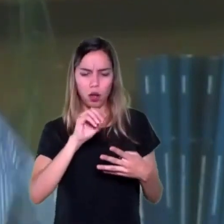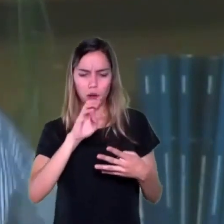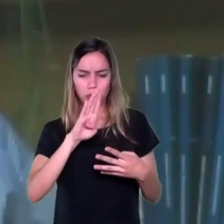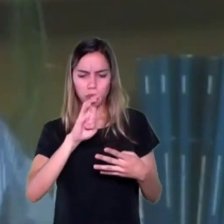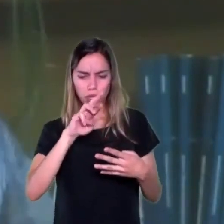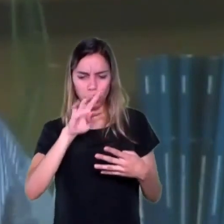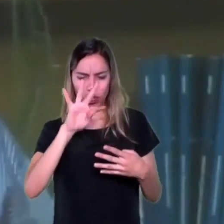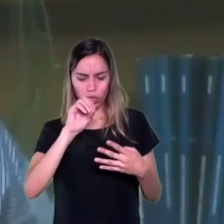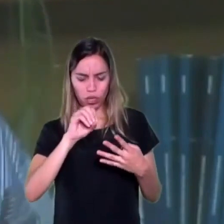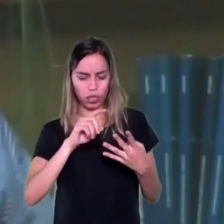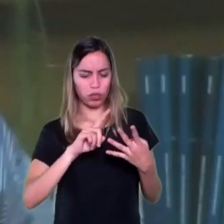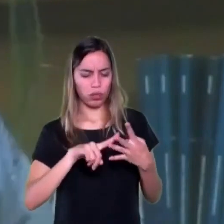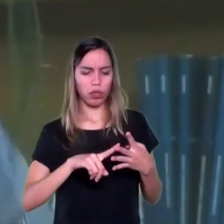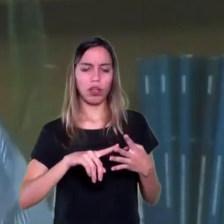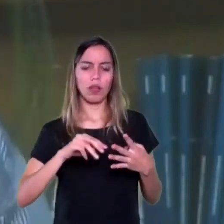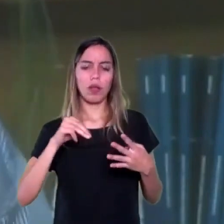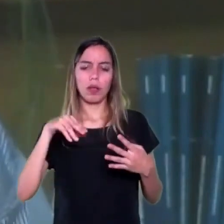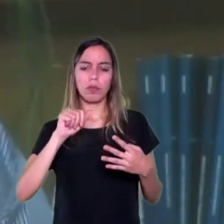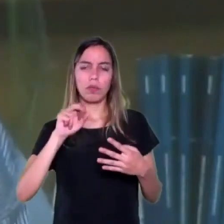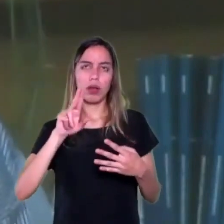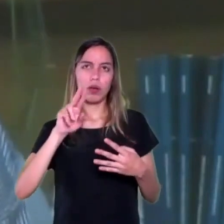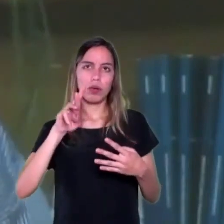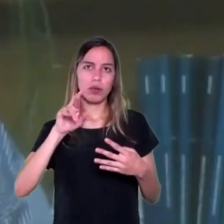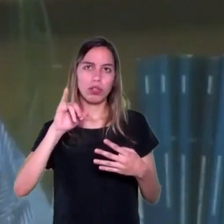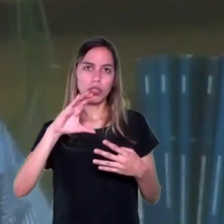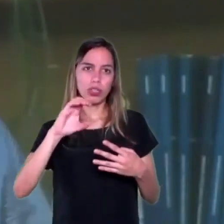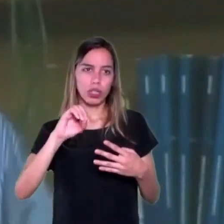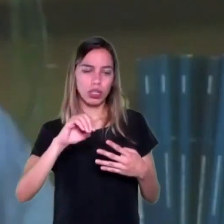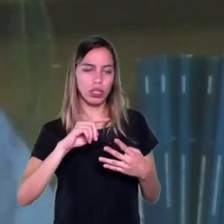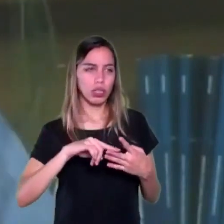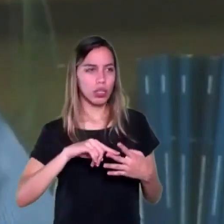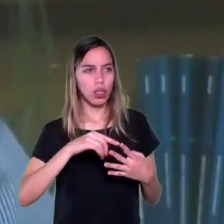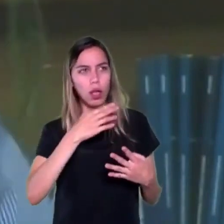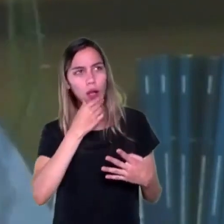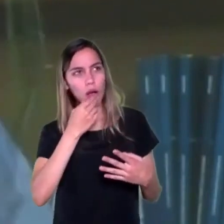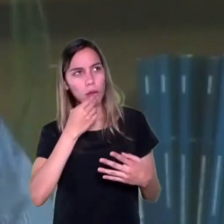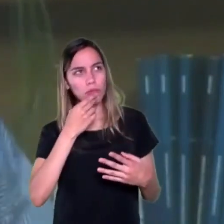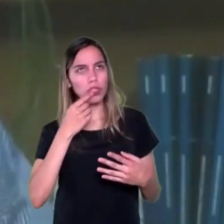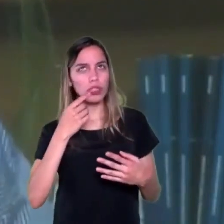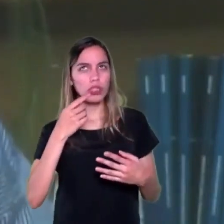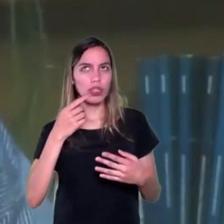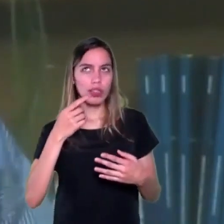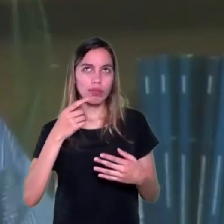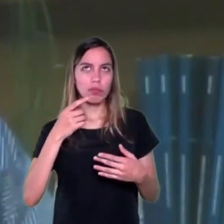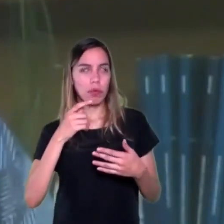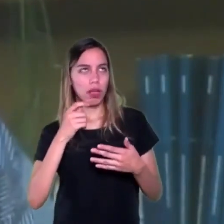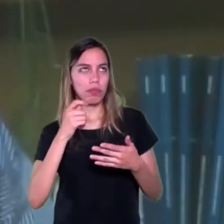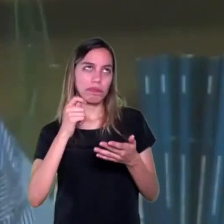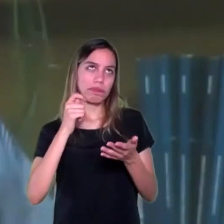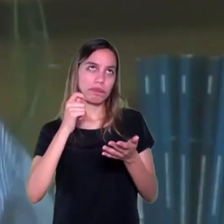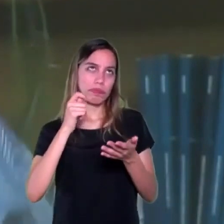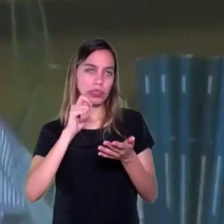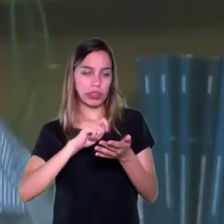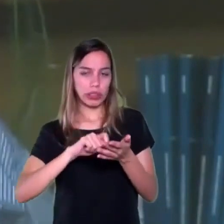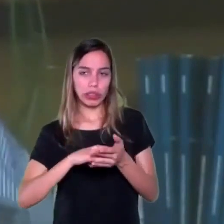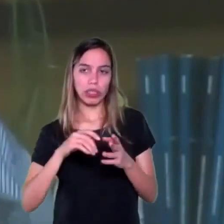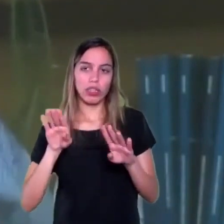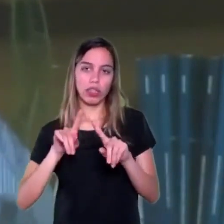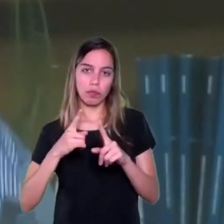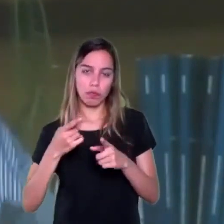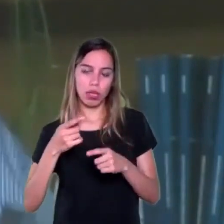Zumba, que não era diretamente ligado à literatura, mas à música. A cultura popular, né?